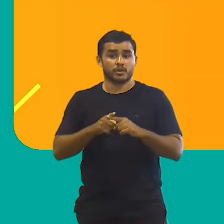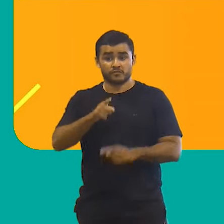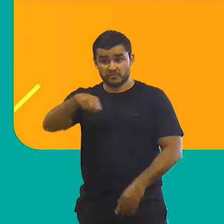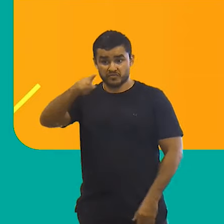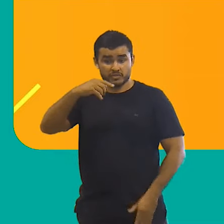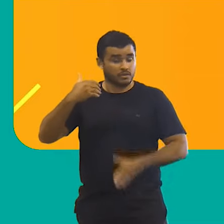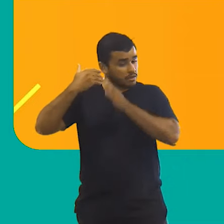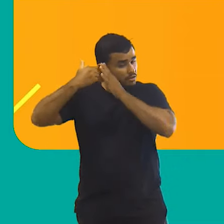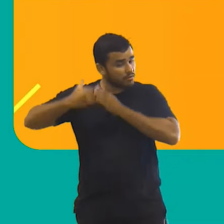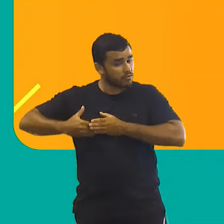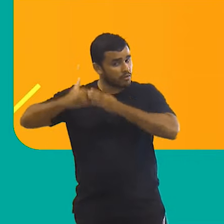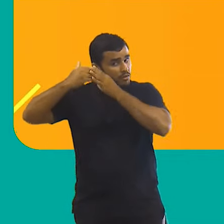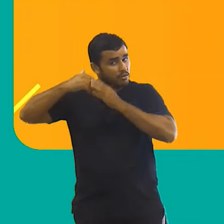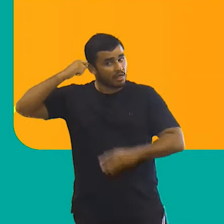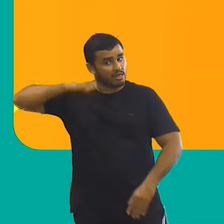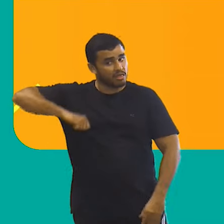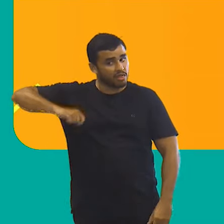Mano, aí sai caro, ó.